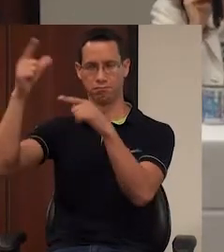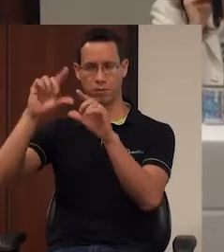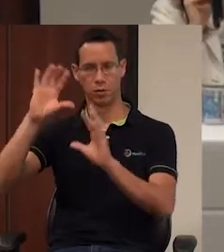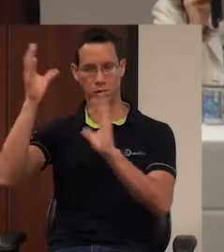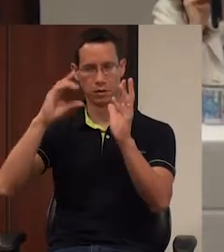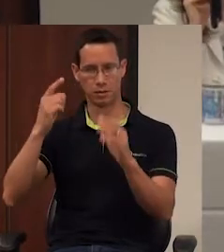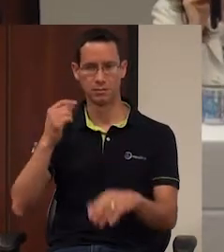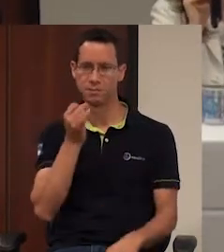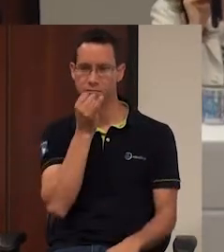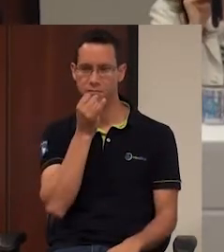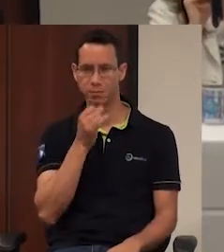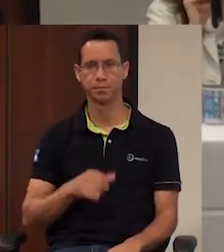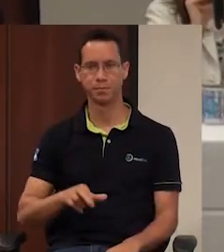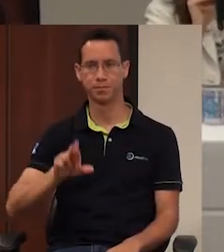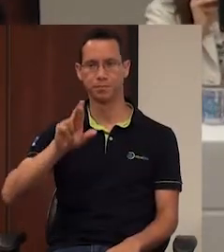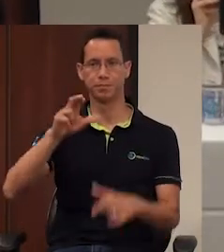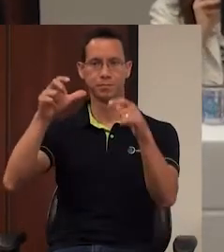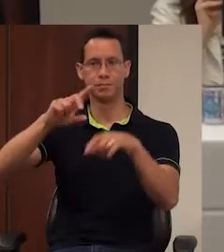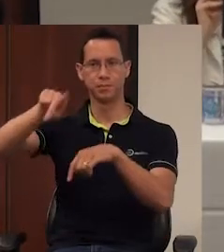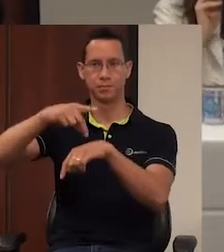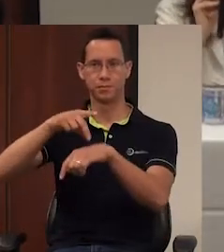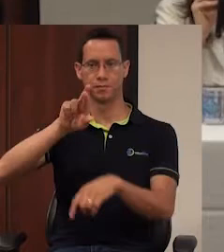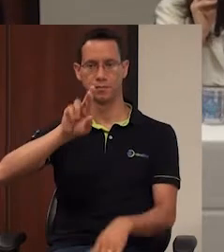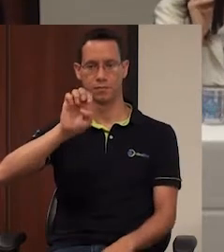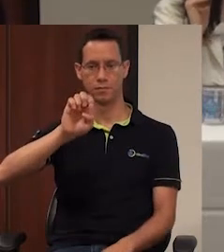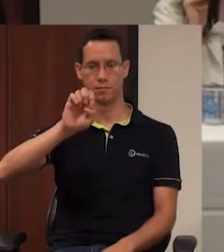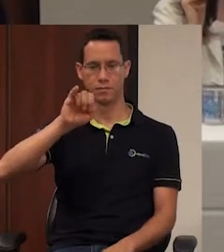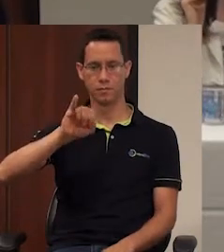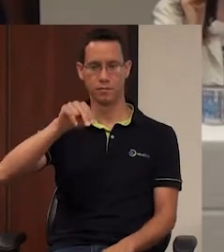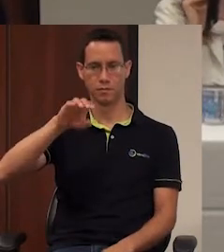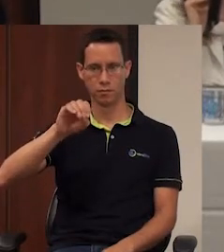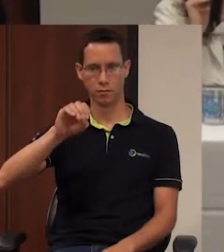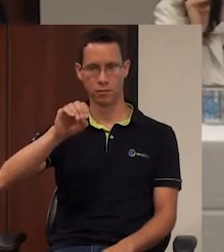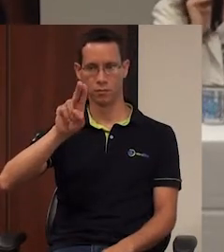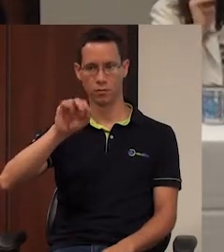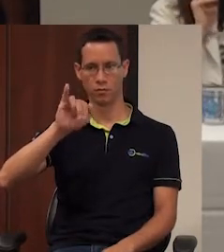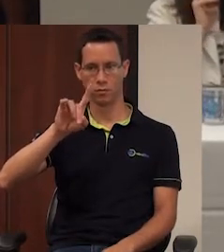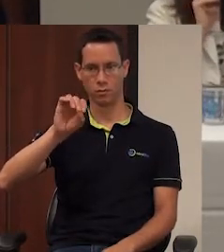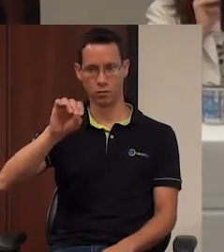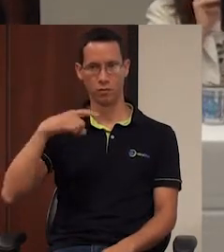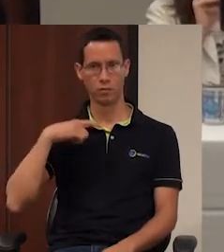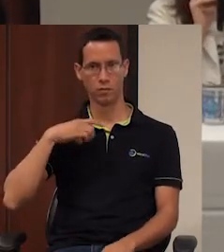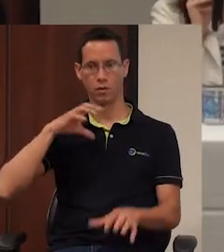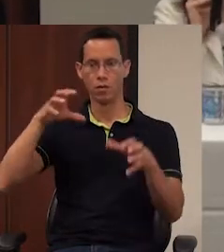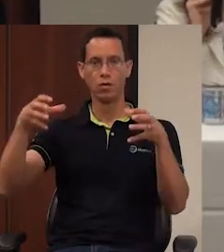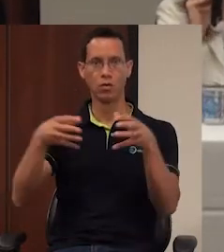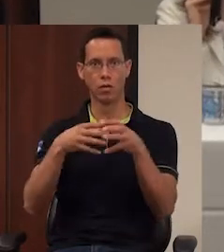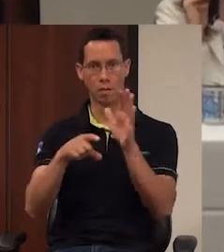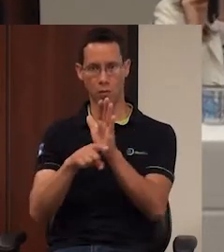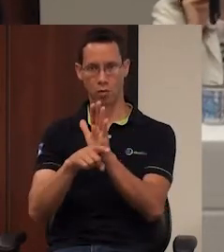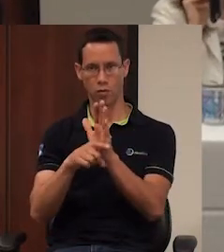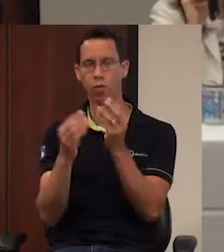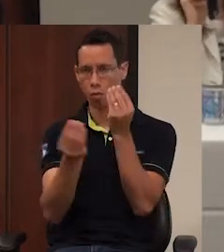Reino Unido tem uma determinada atividade que eles chamam Circle of Support, que é círculo de apoio. Como